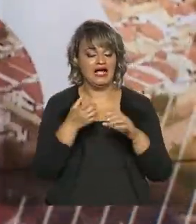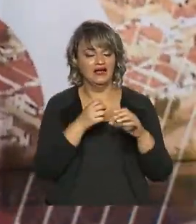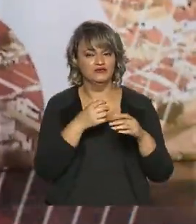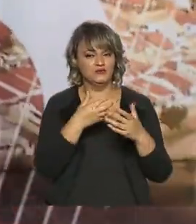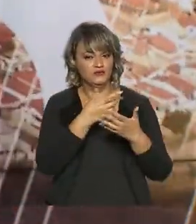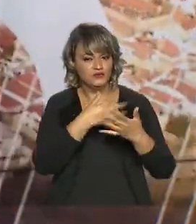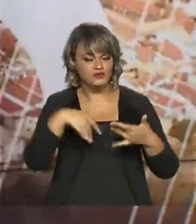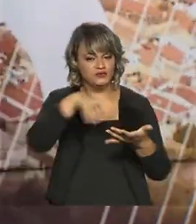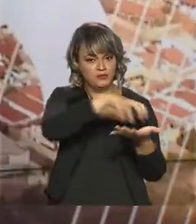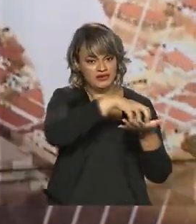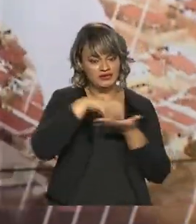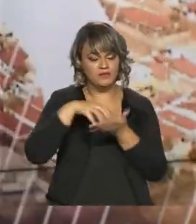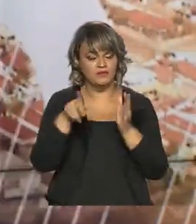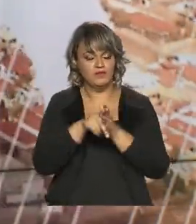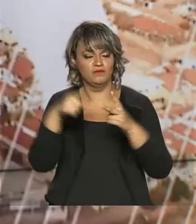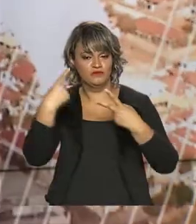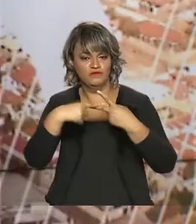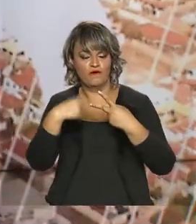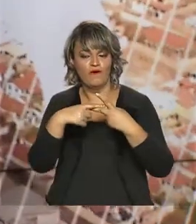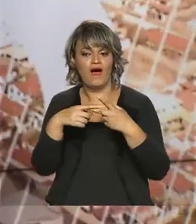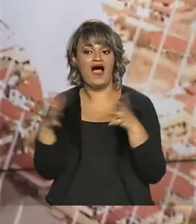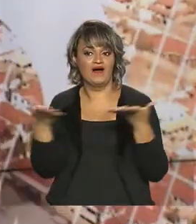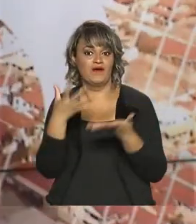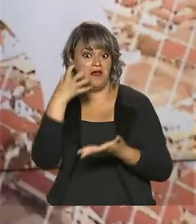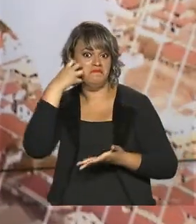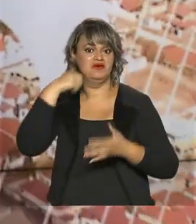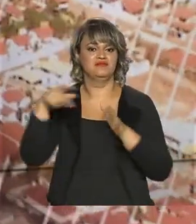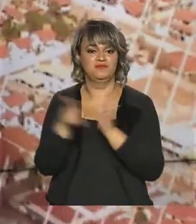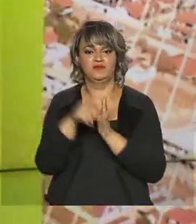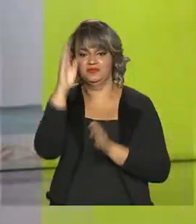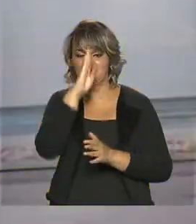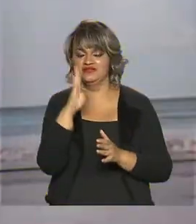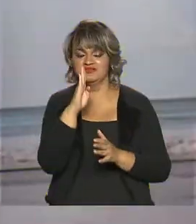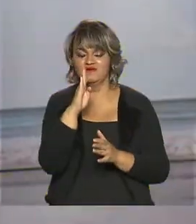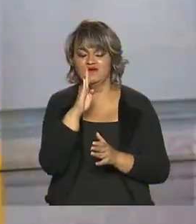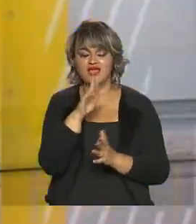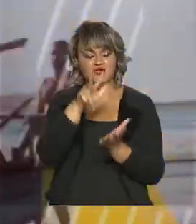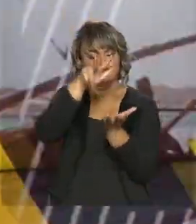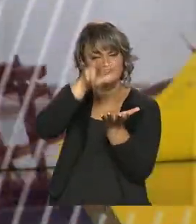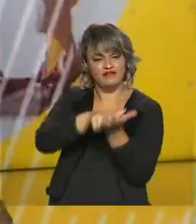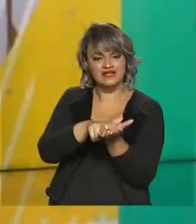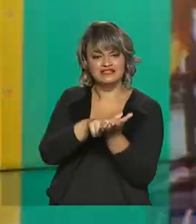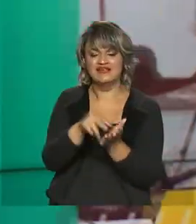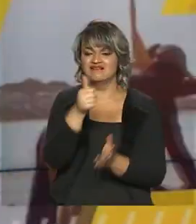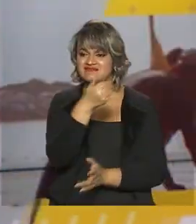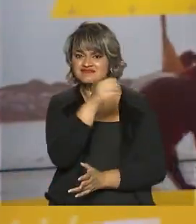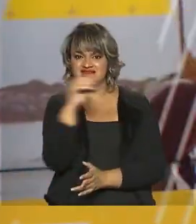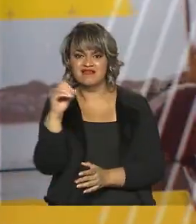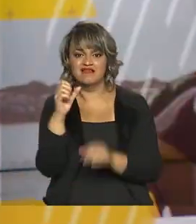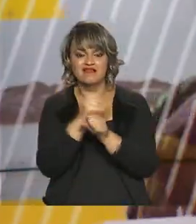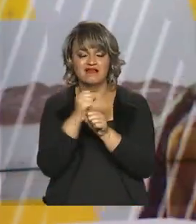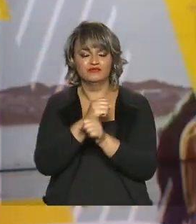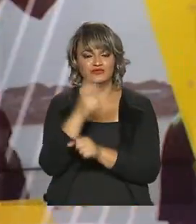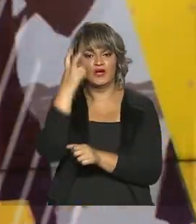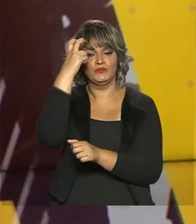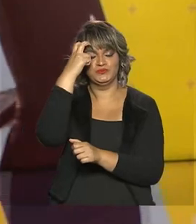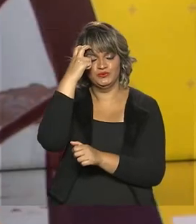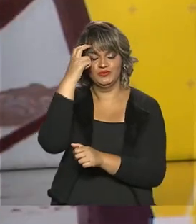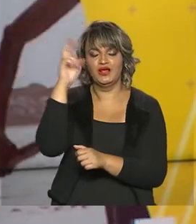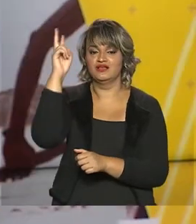Forró agora são patrimônio cultural do Brasil o título reconhece os mais de 100 anos de contribuição para a cultura